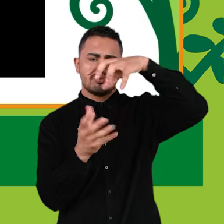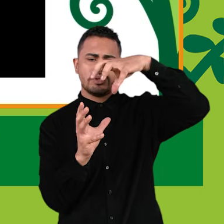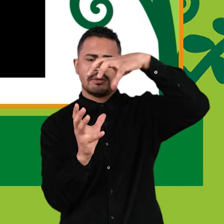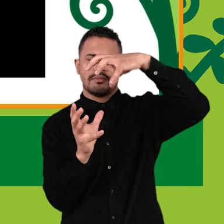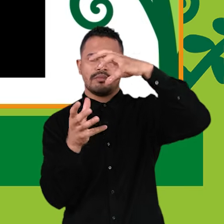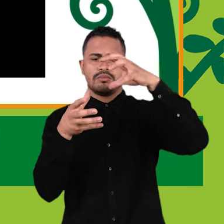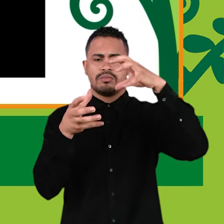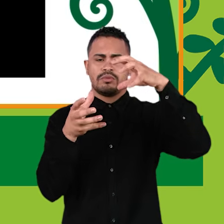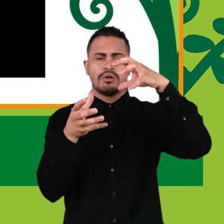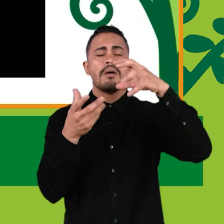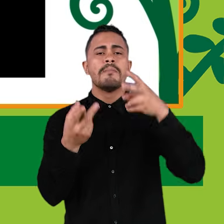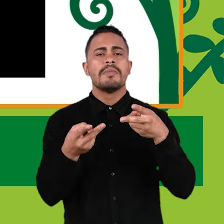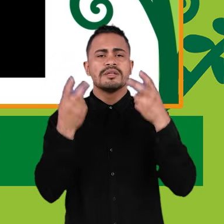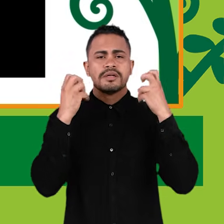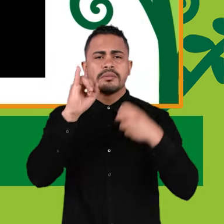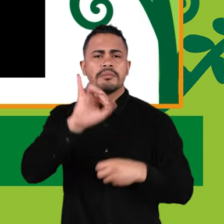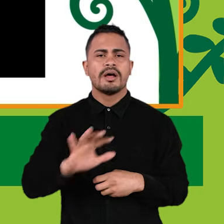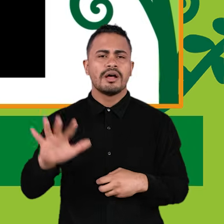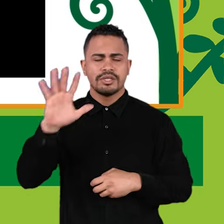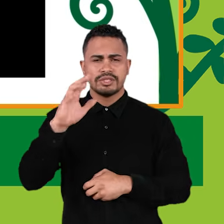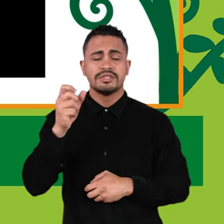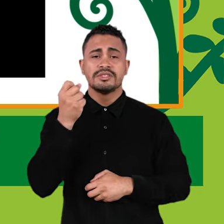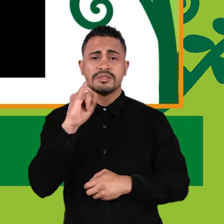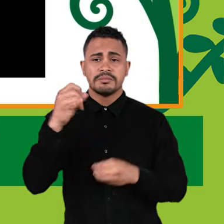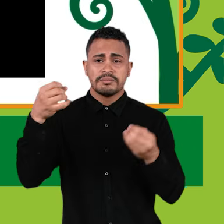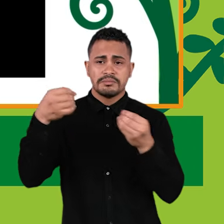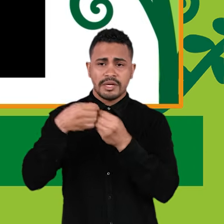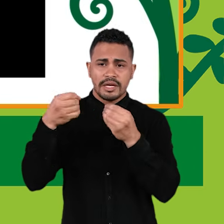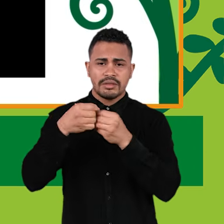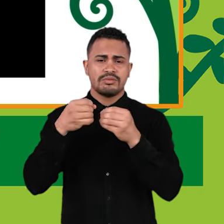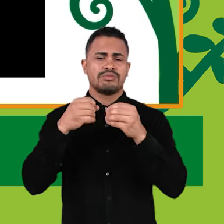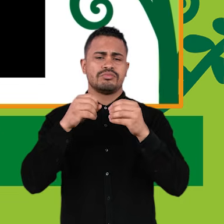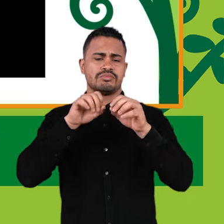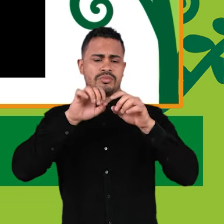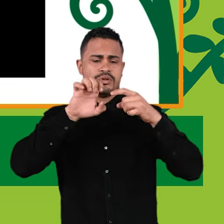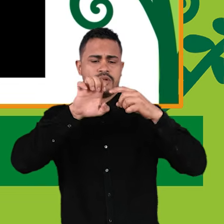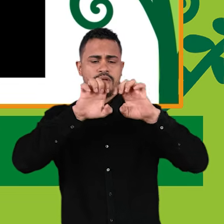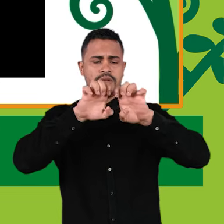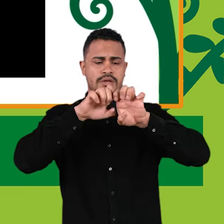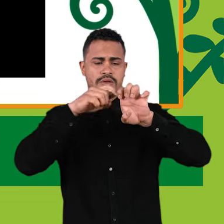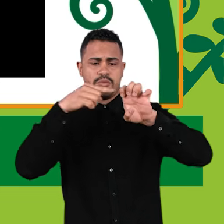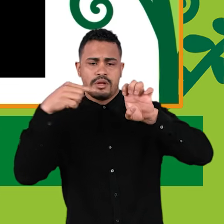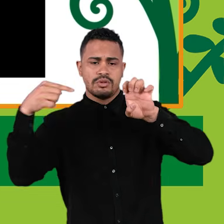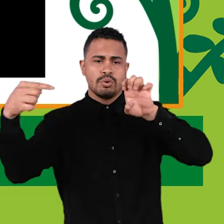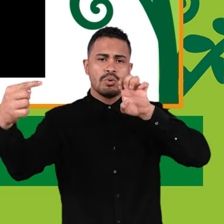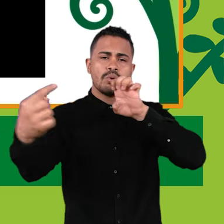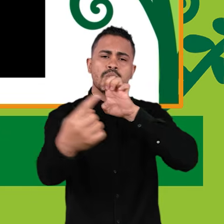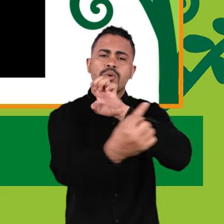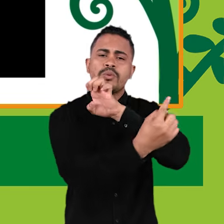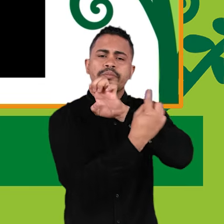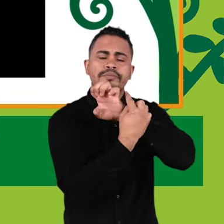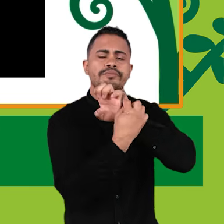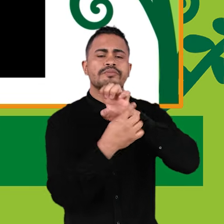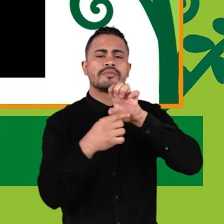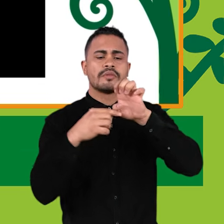consegue perceber aqui nessa imagem que você tem aqui, quanto mais próximo aqui da linha do Equador, mais